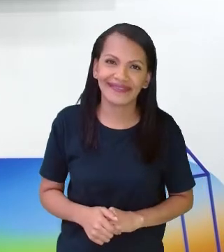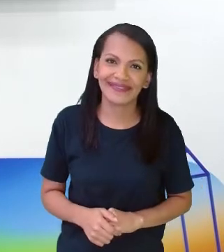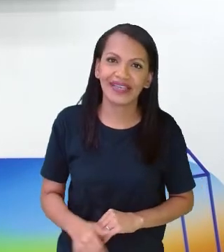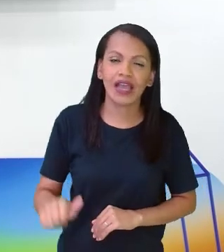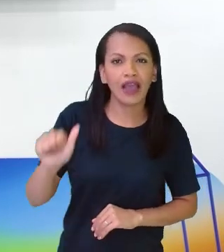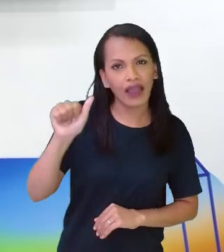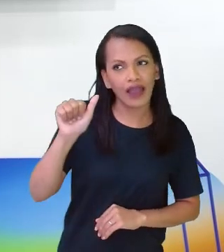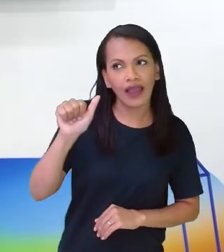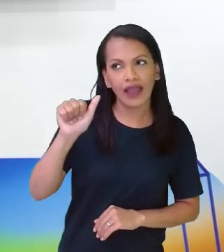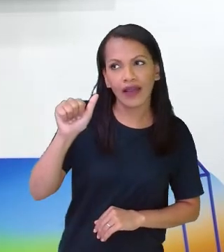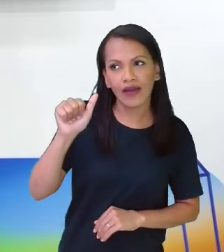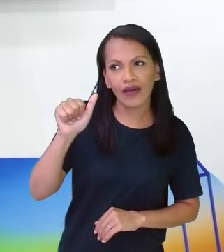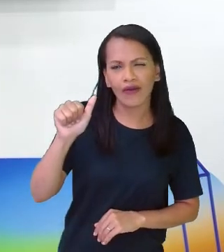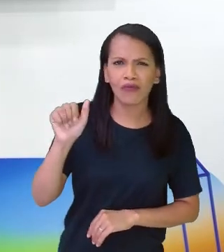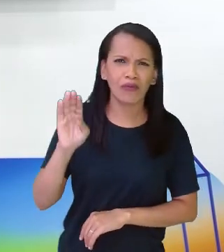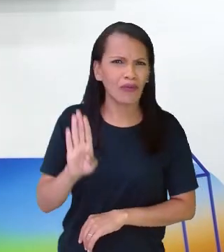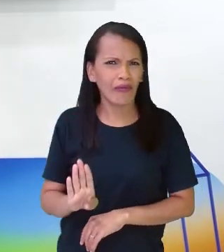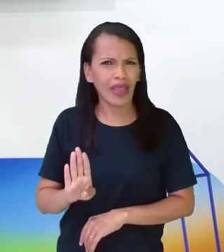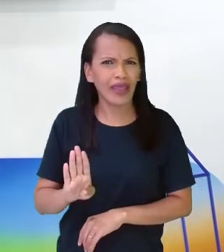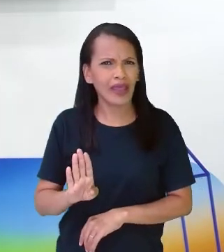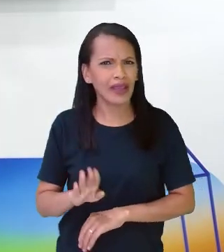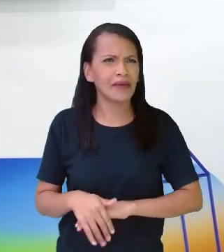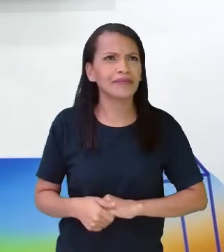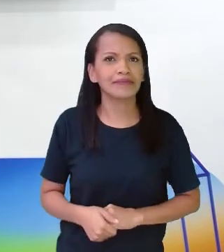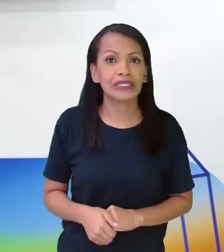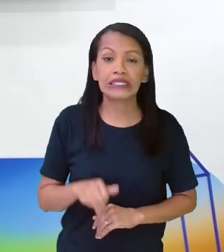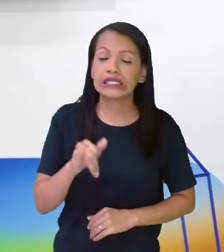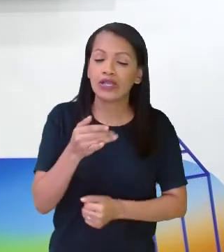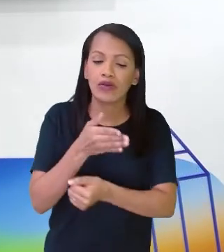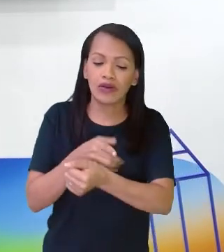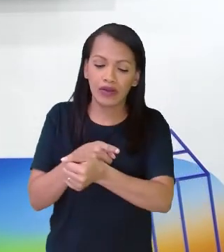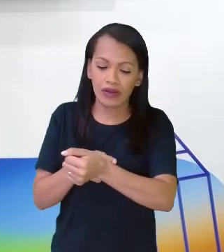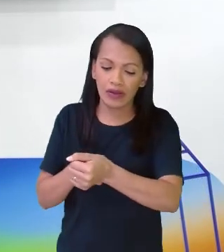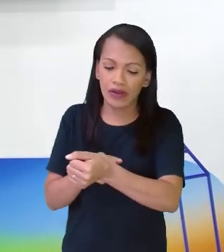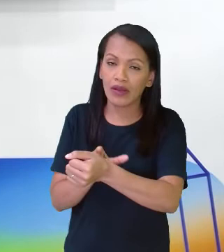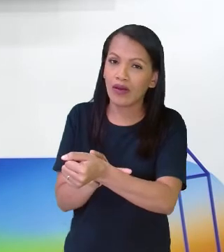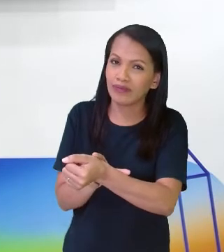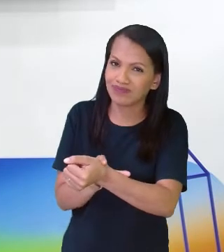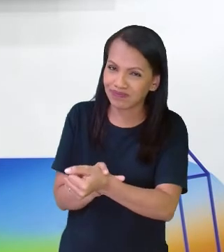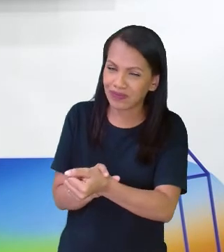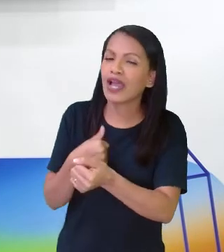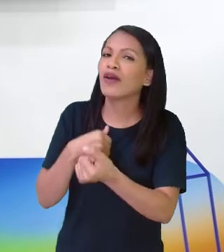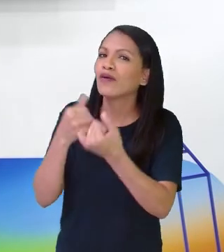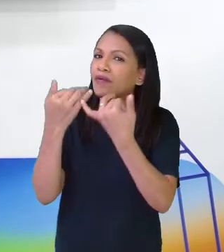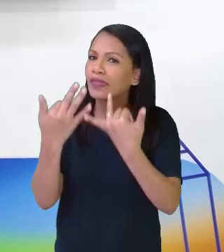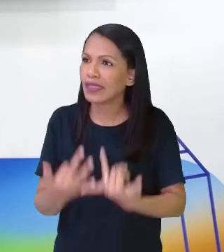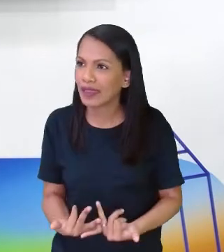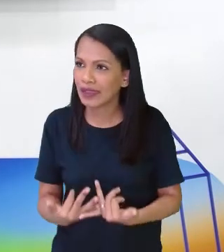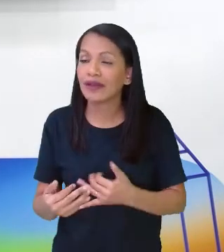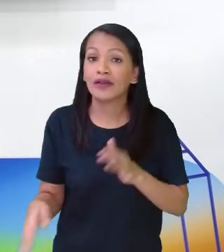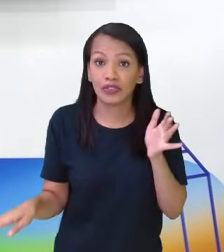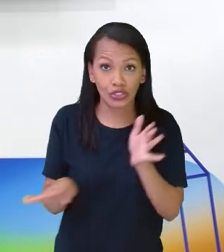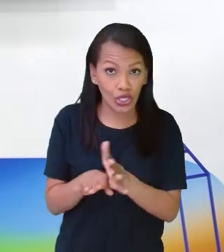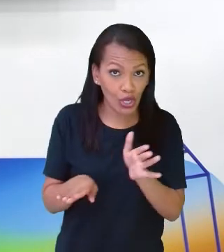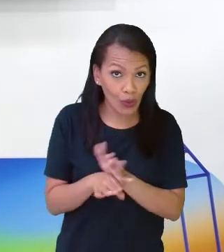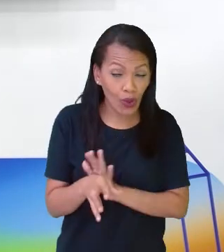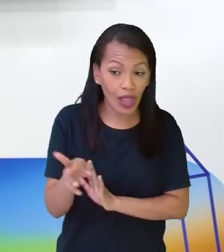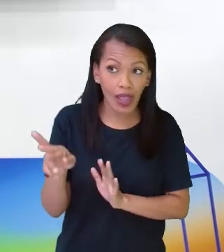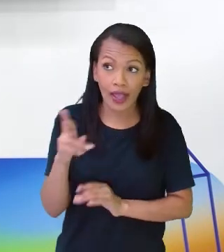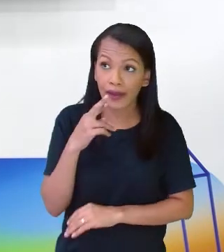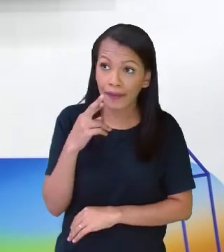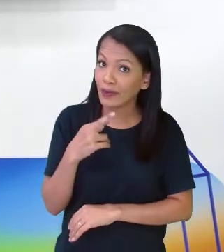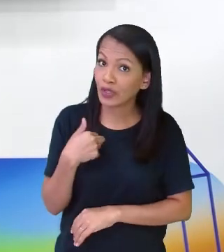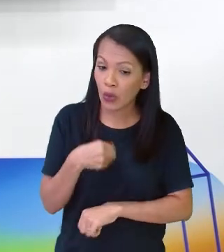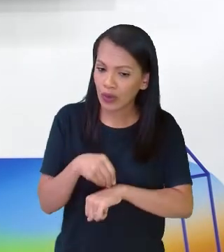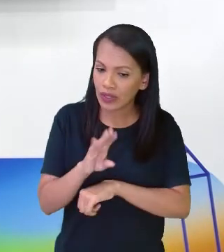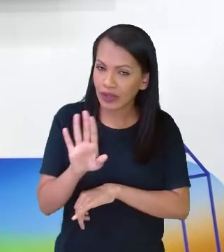Letra A, letra B. A ou letra B? Cicatrização. Bom, eu falei da... Já chegou? Precisou nem da